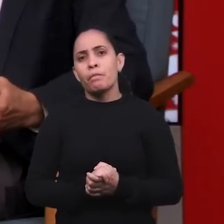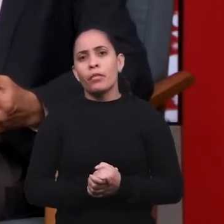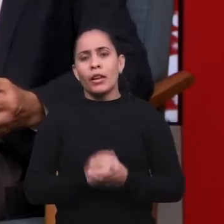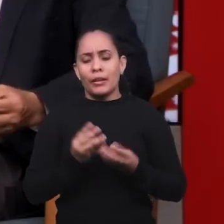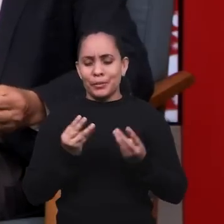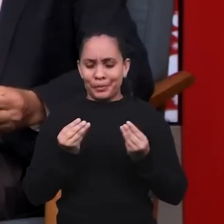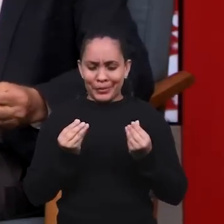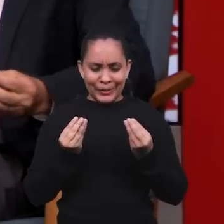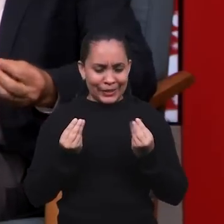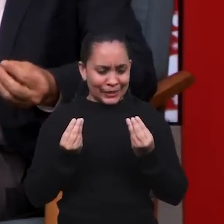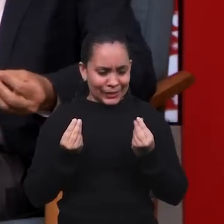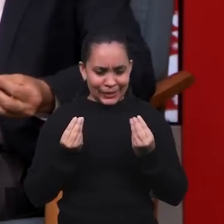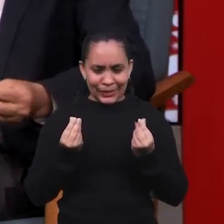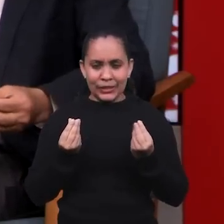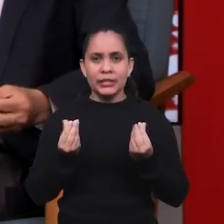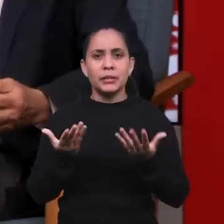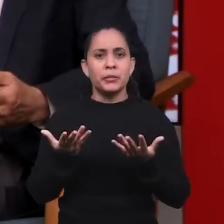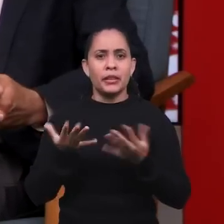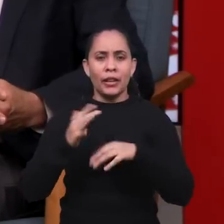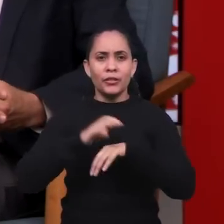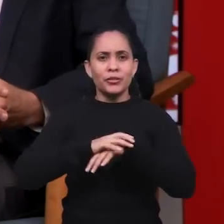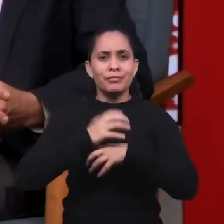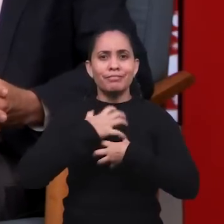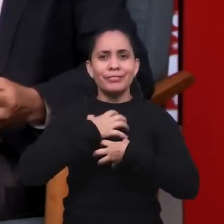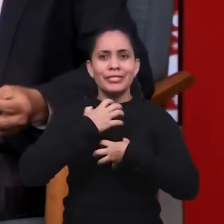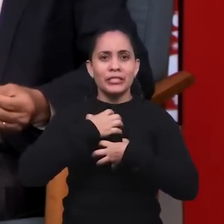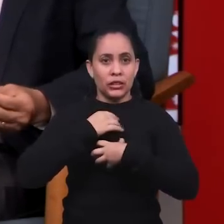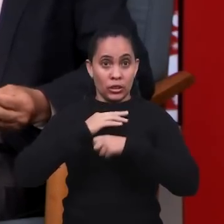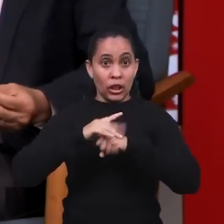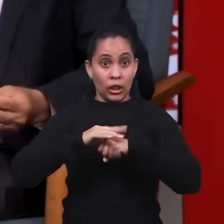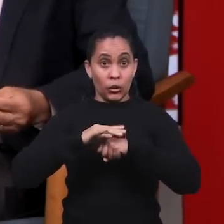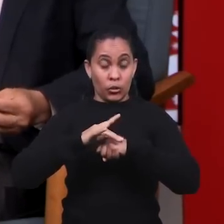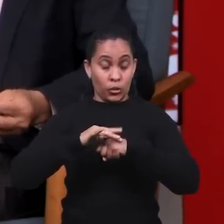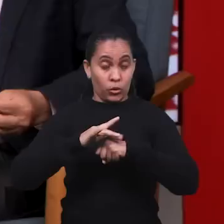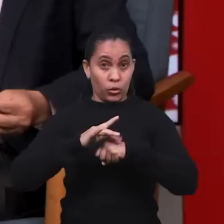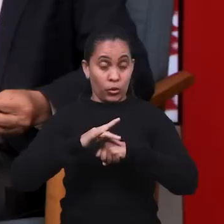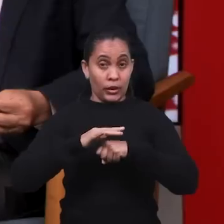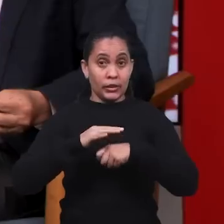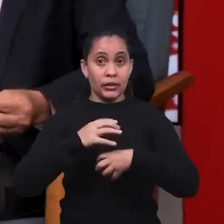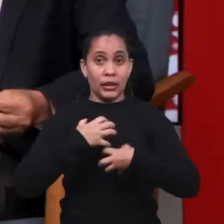ela tira a sensibilidade, né?